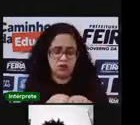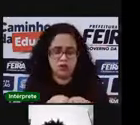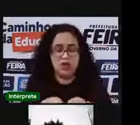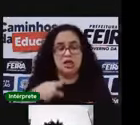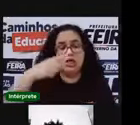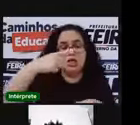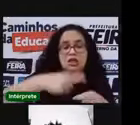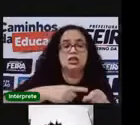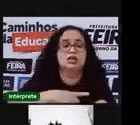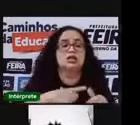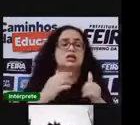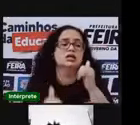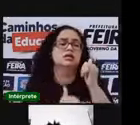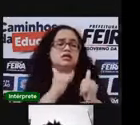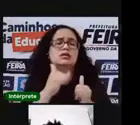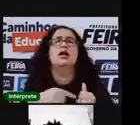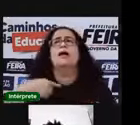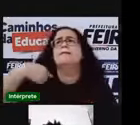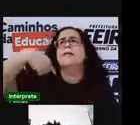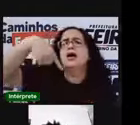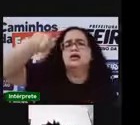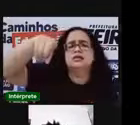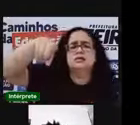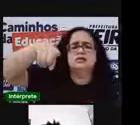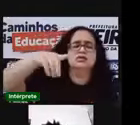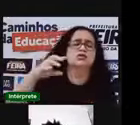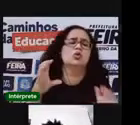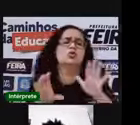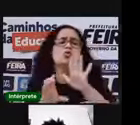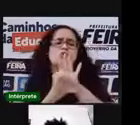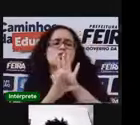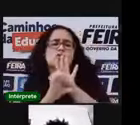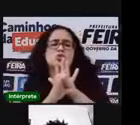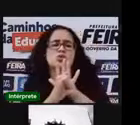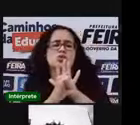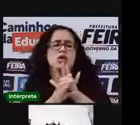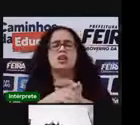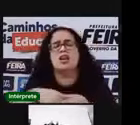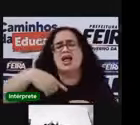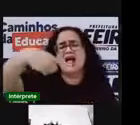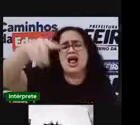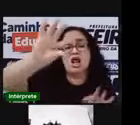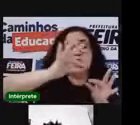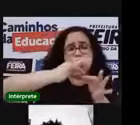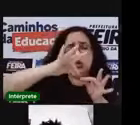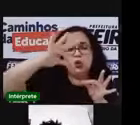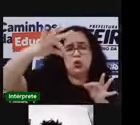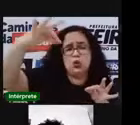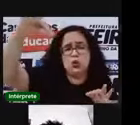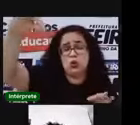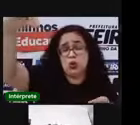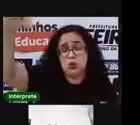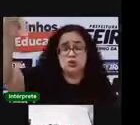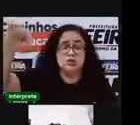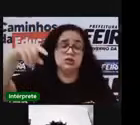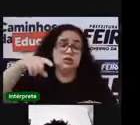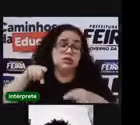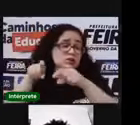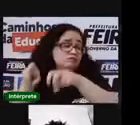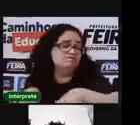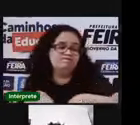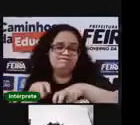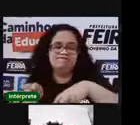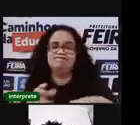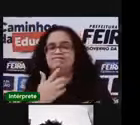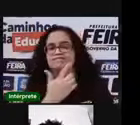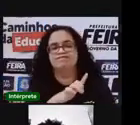tem internet. Mas lá, numa comunidade lá no Confim, tá certo? Lá na Caboronga, por exemplo, não tem